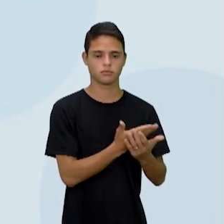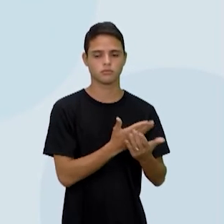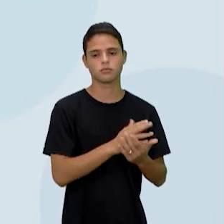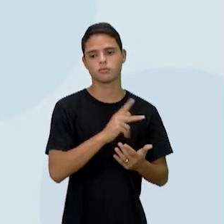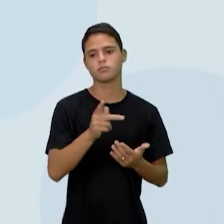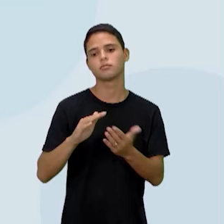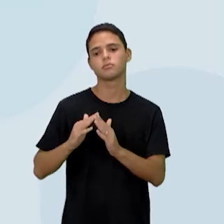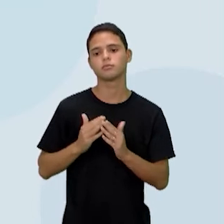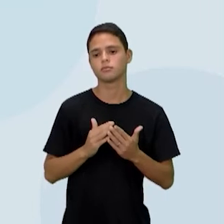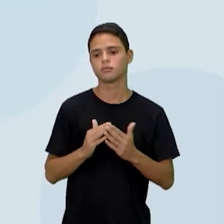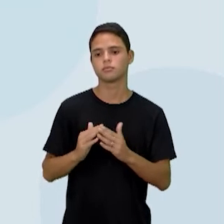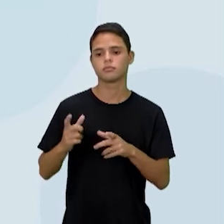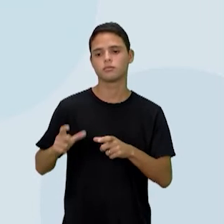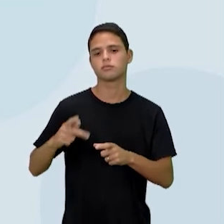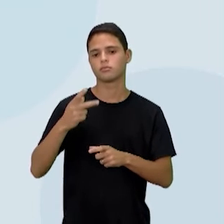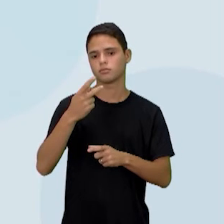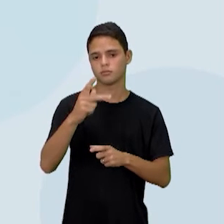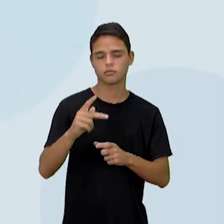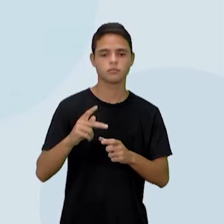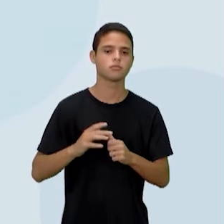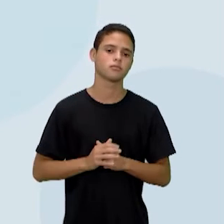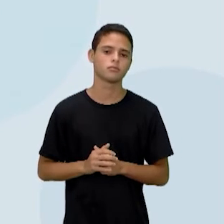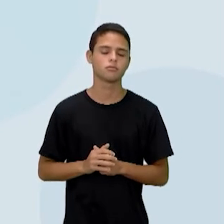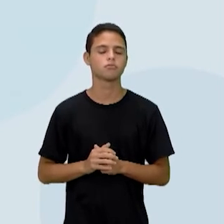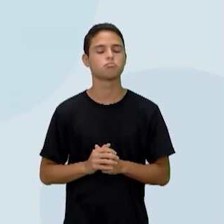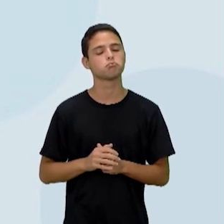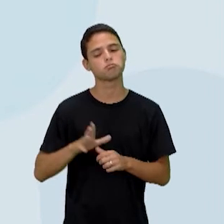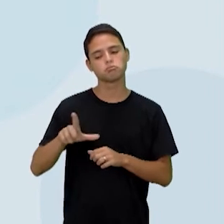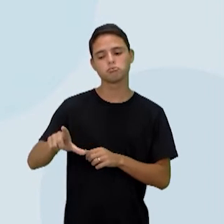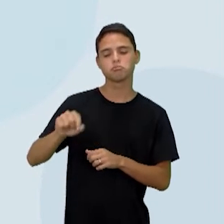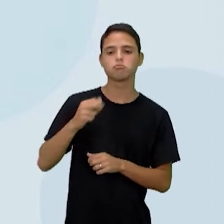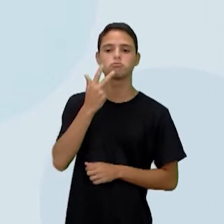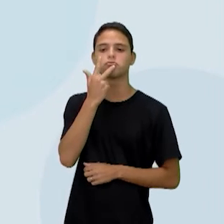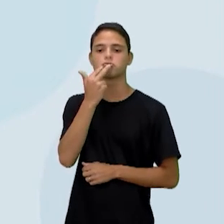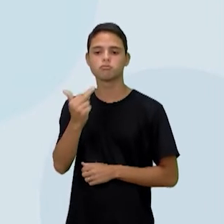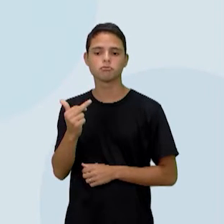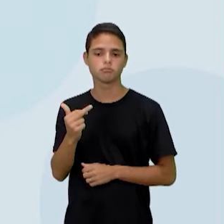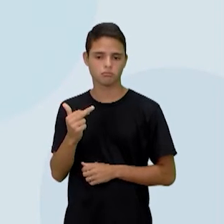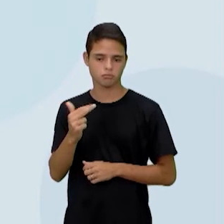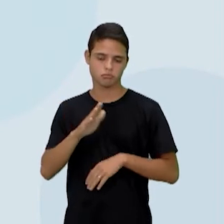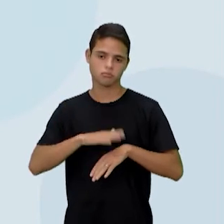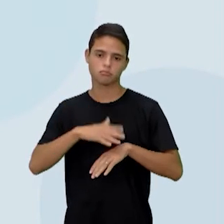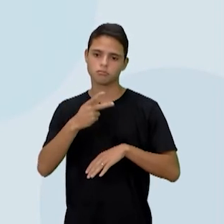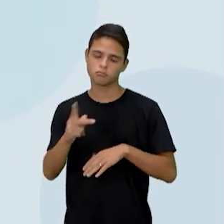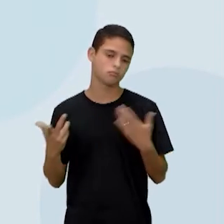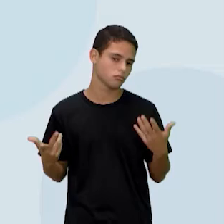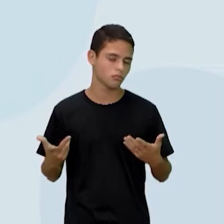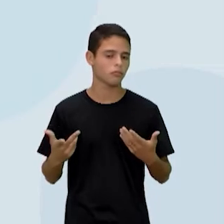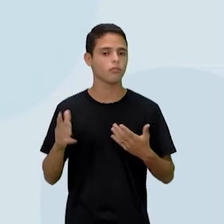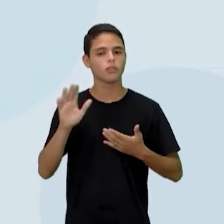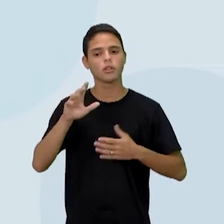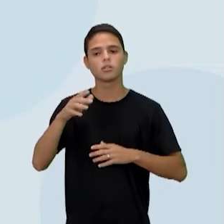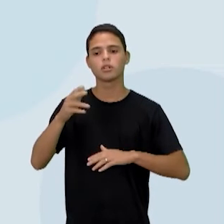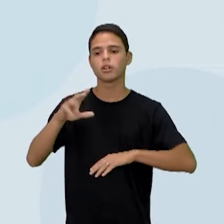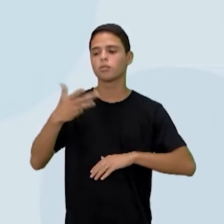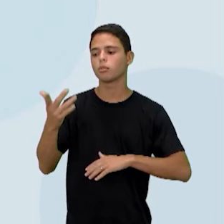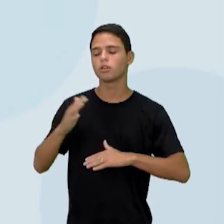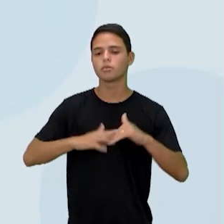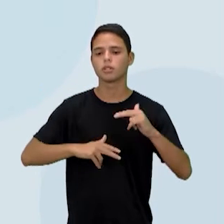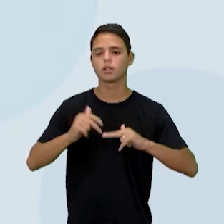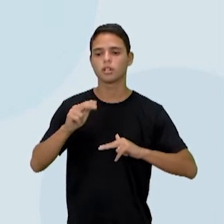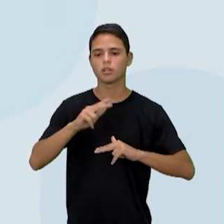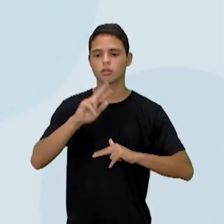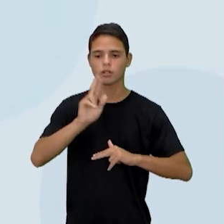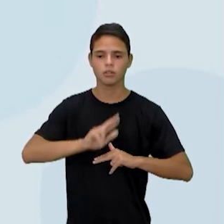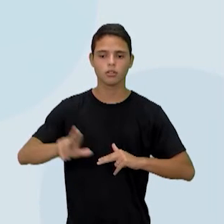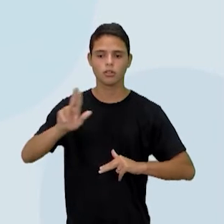onde vocês moram. Escolham qual linguagem vocês gostariam de adotar, quais materiais vocês vão utilizar para fazer essa obra e